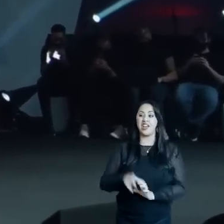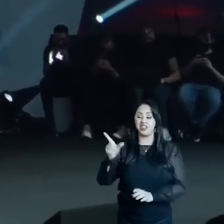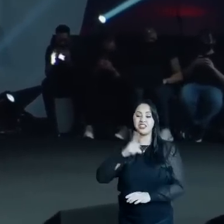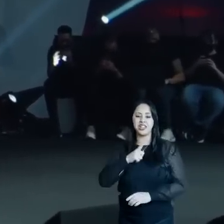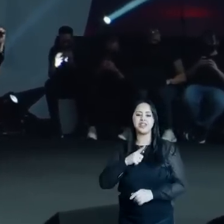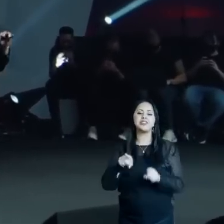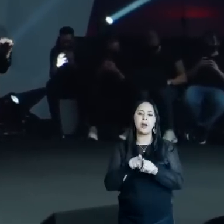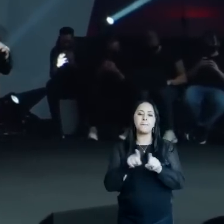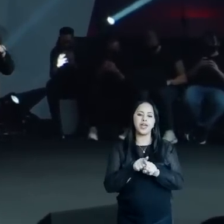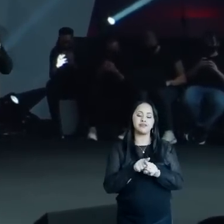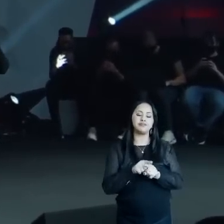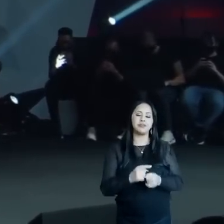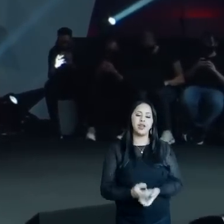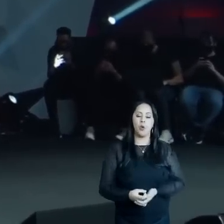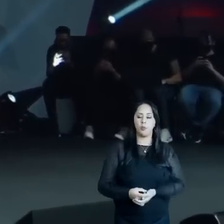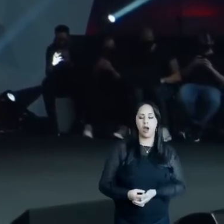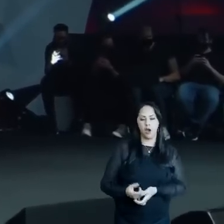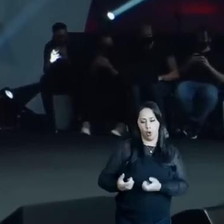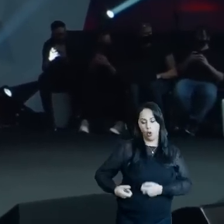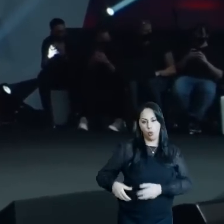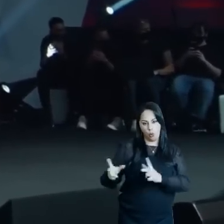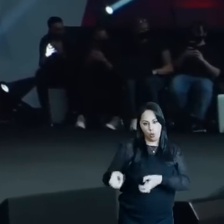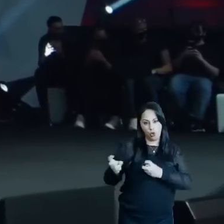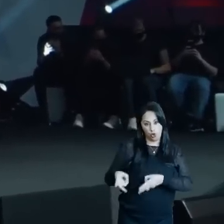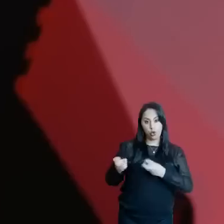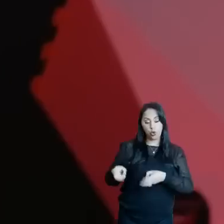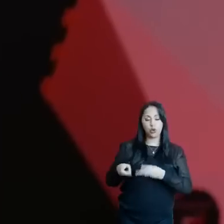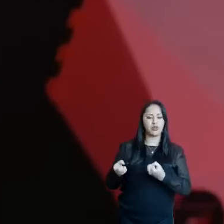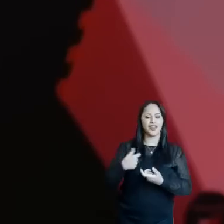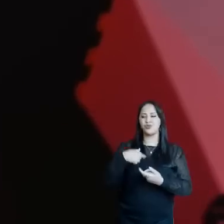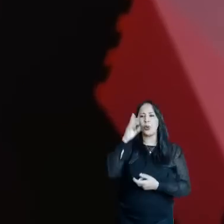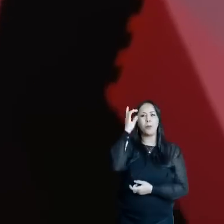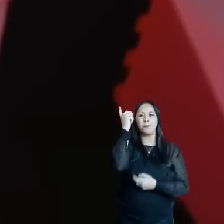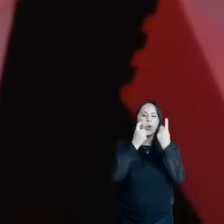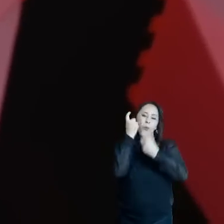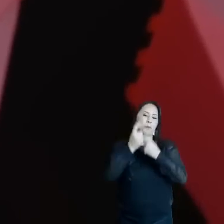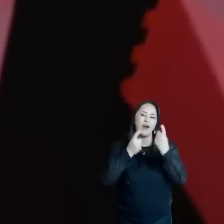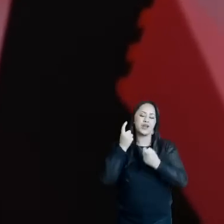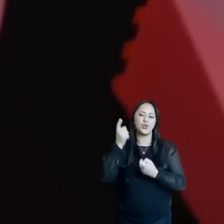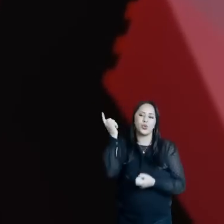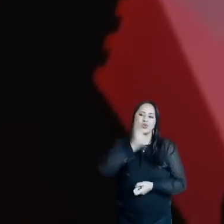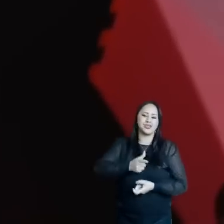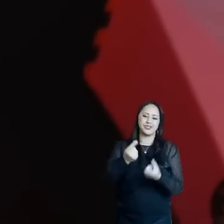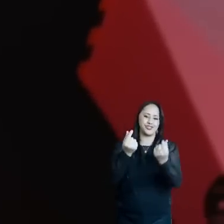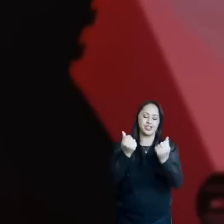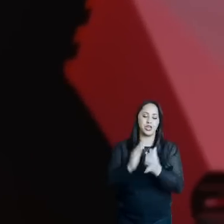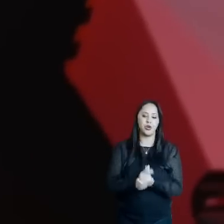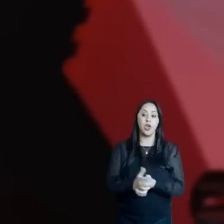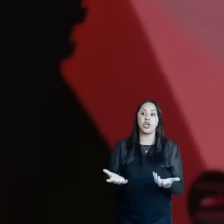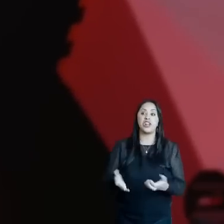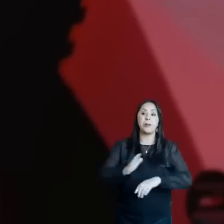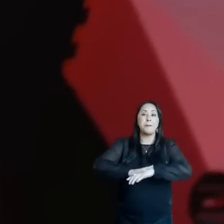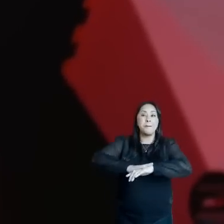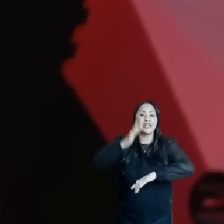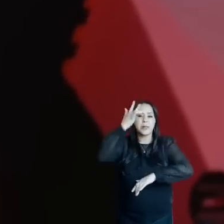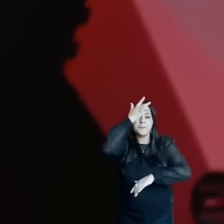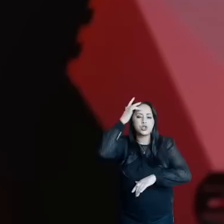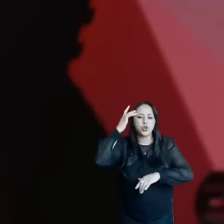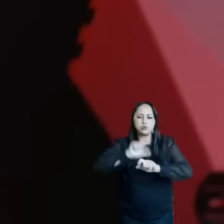100% de comissão, deixando claro que não é sobre ganhar dinheiro, não estou preocupado com ganhar dinheiro, é sobre ter o maior número de pessoas